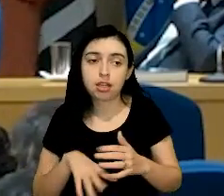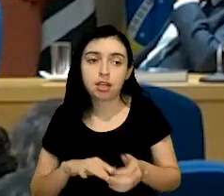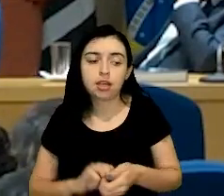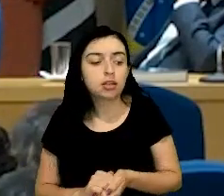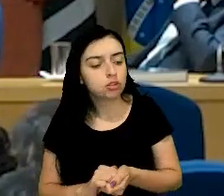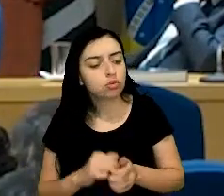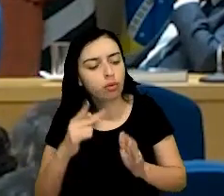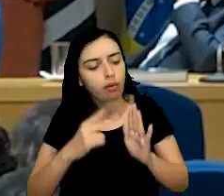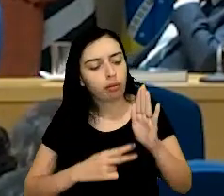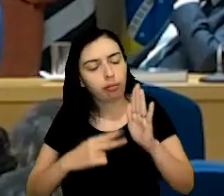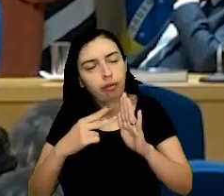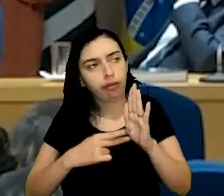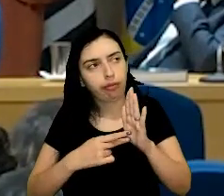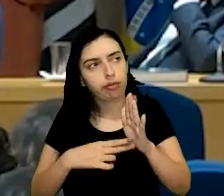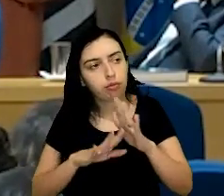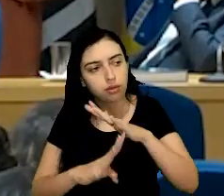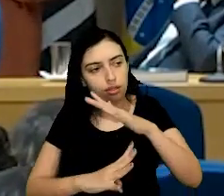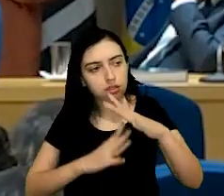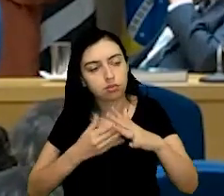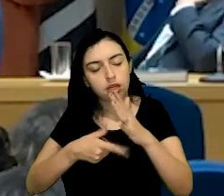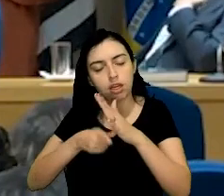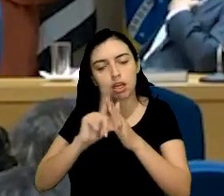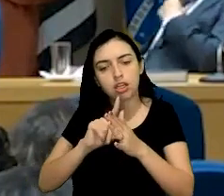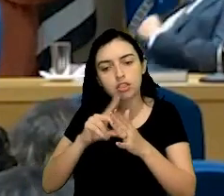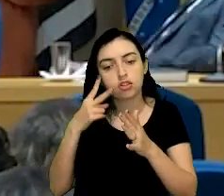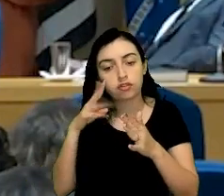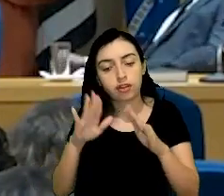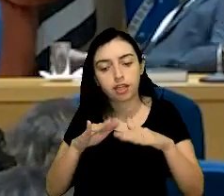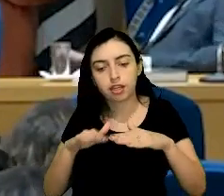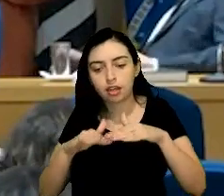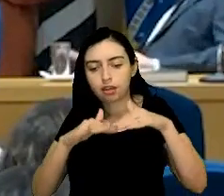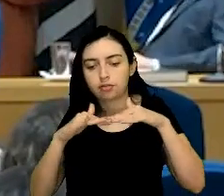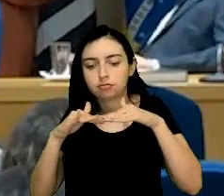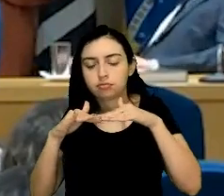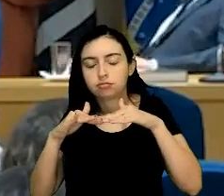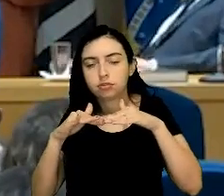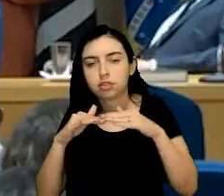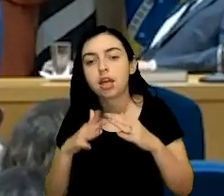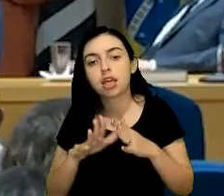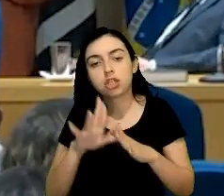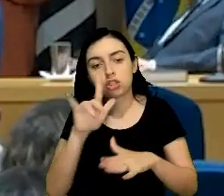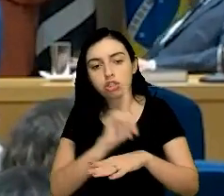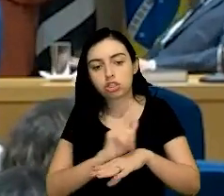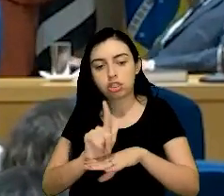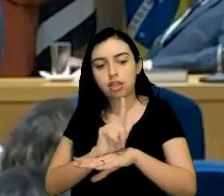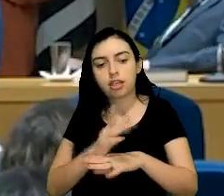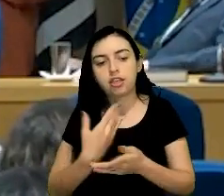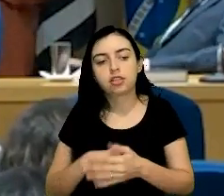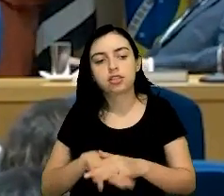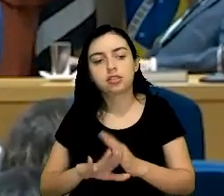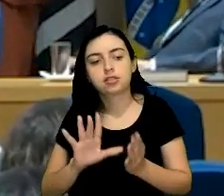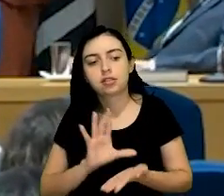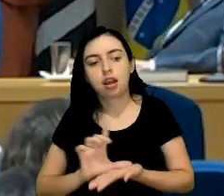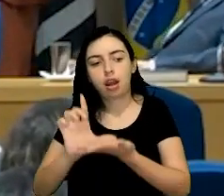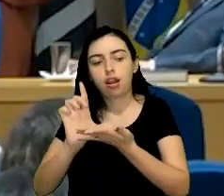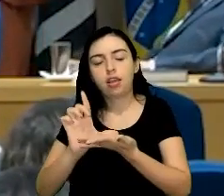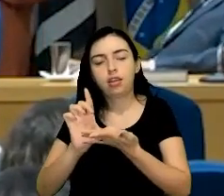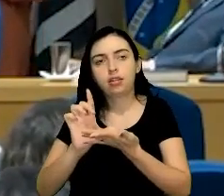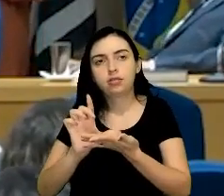antes do que nós estamos assistindo na fronteira, é um perfil de gerentes, executivos e predominantemente